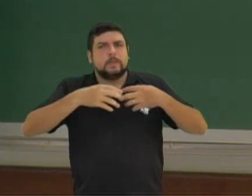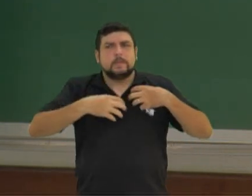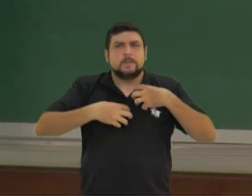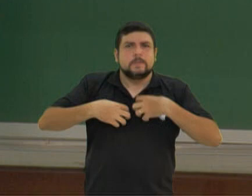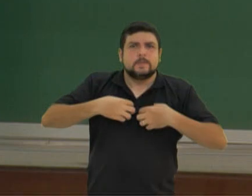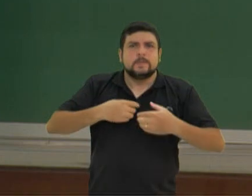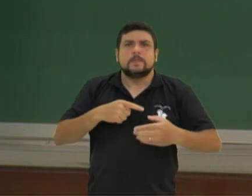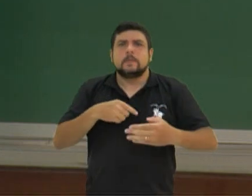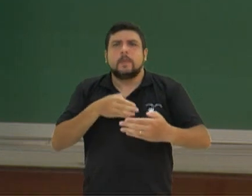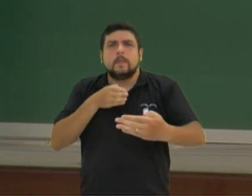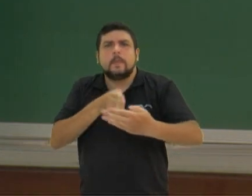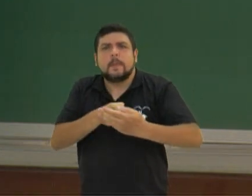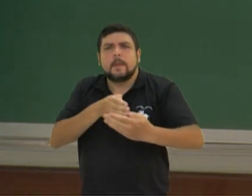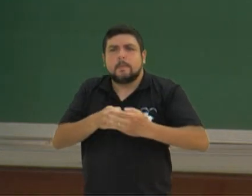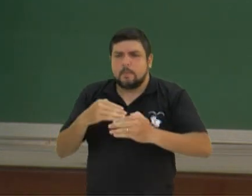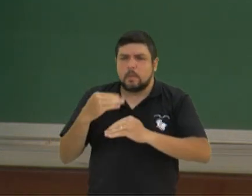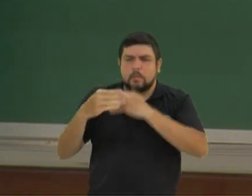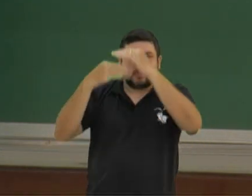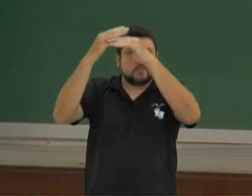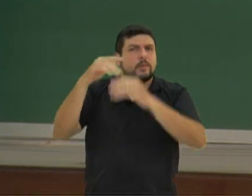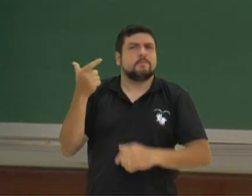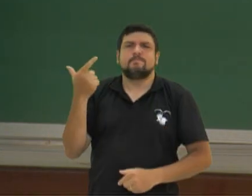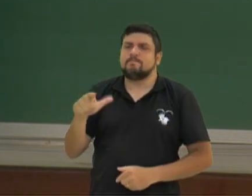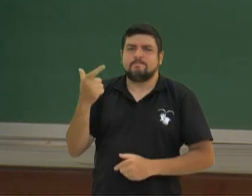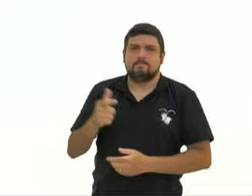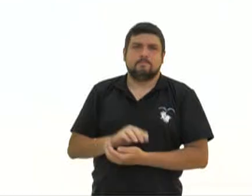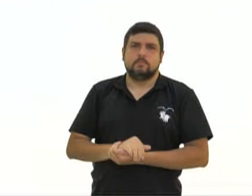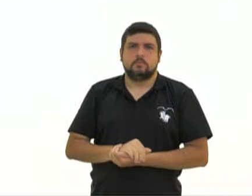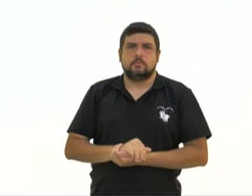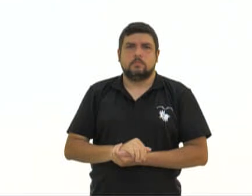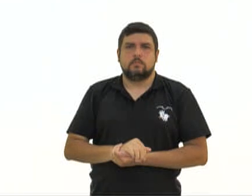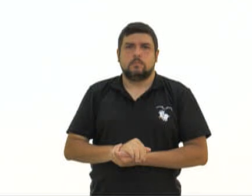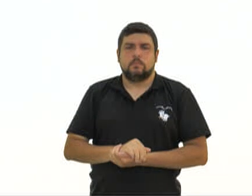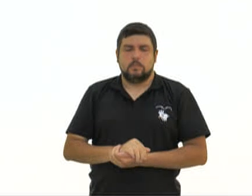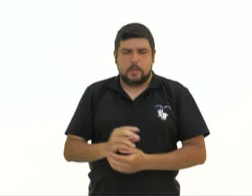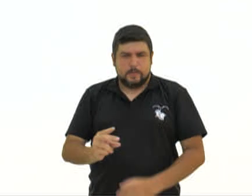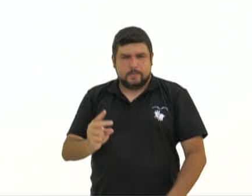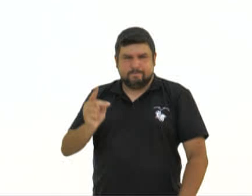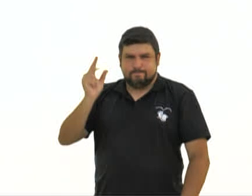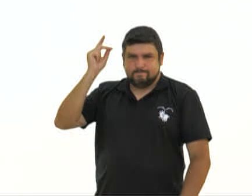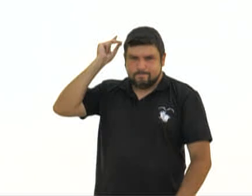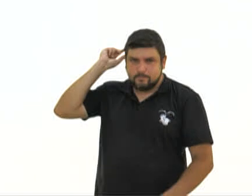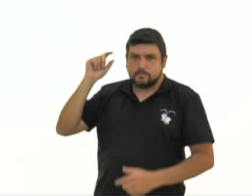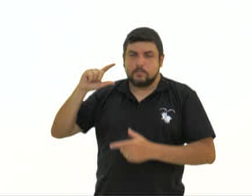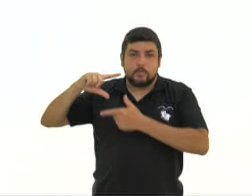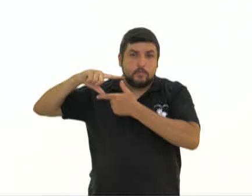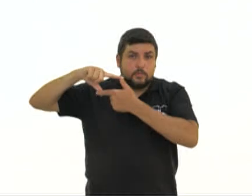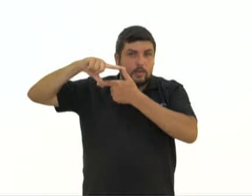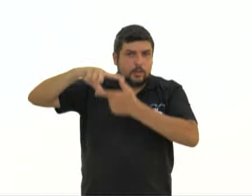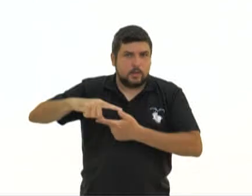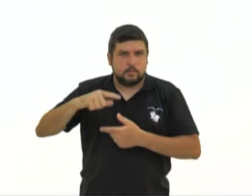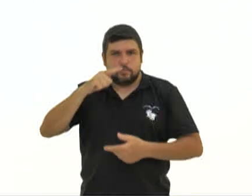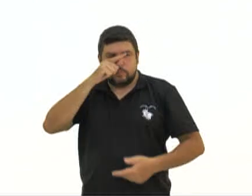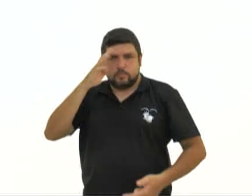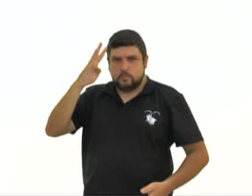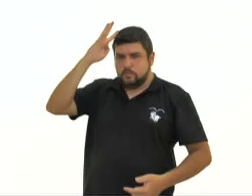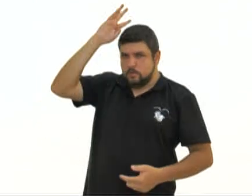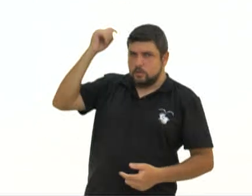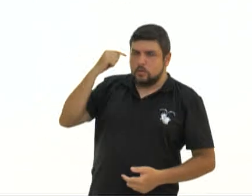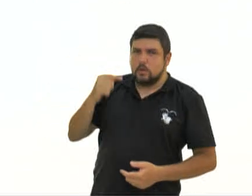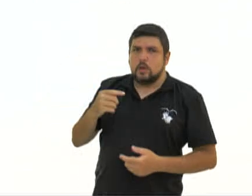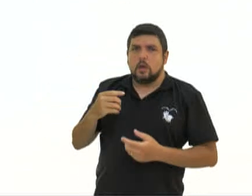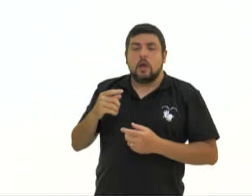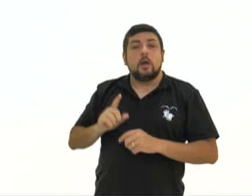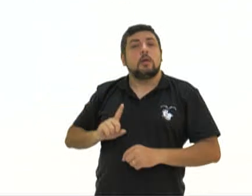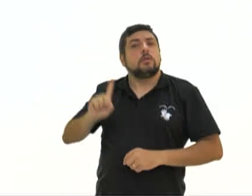dessas obras de arte, né? Segundo os renascentistas, os antigos lá da Antiguidade Clássica, eles teriam expressado o